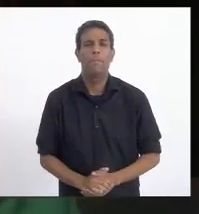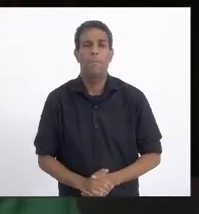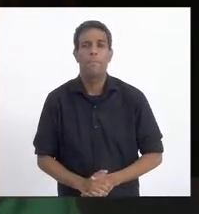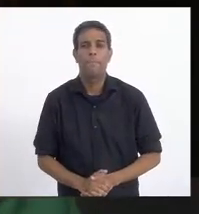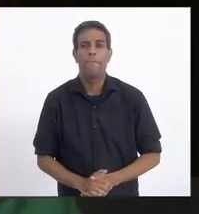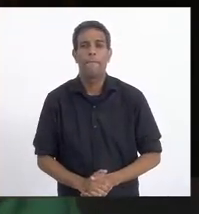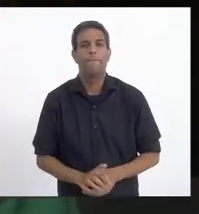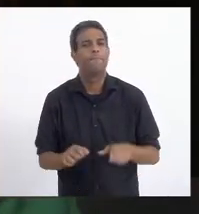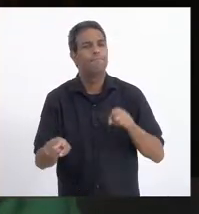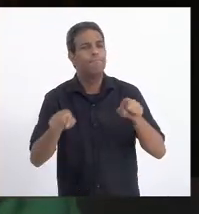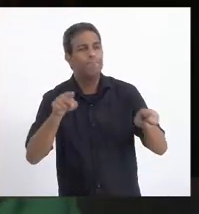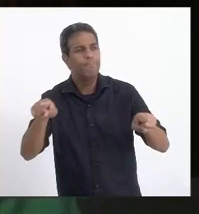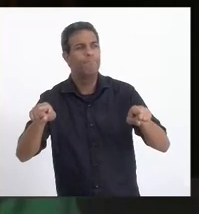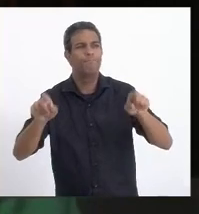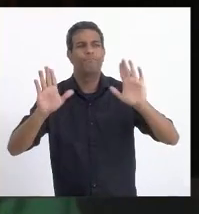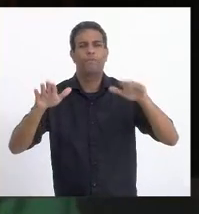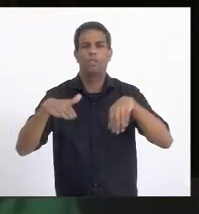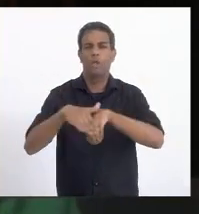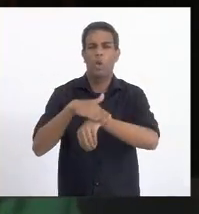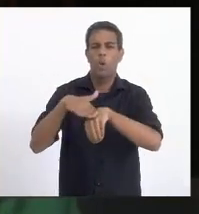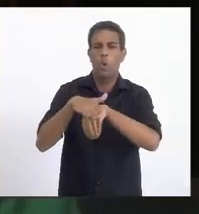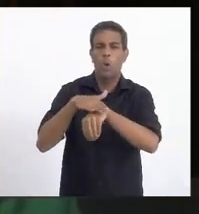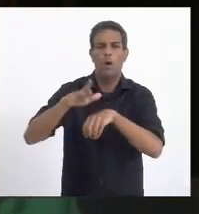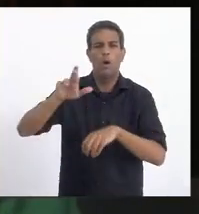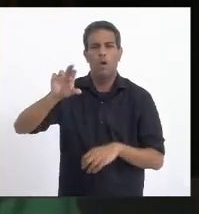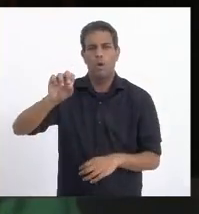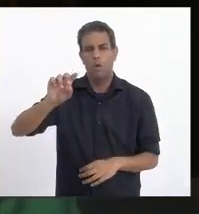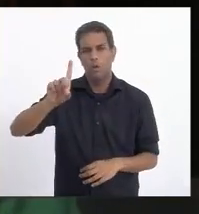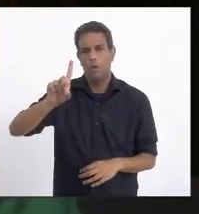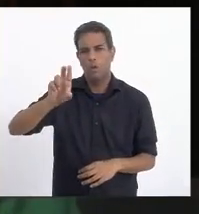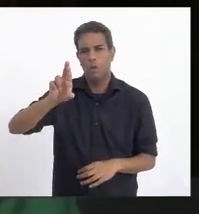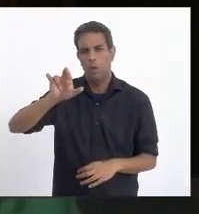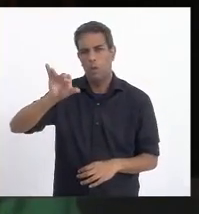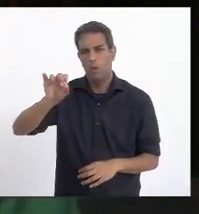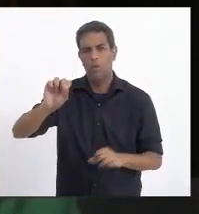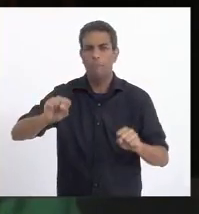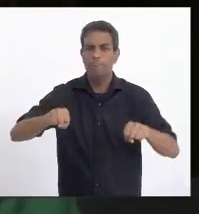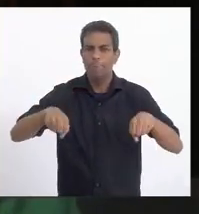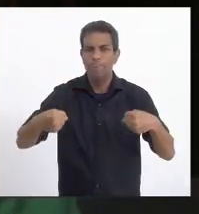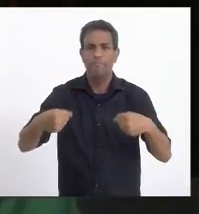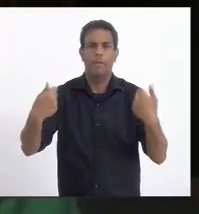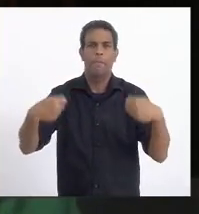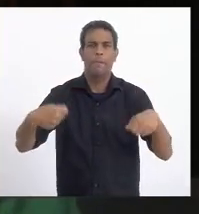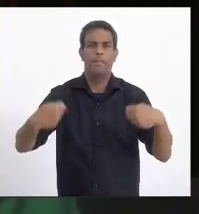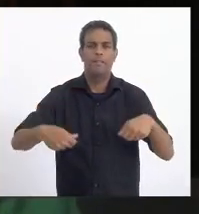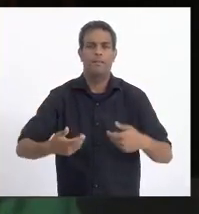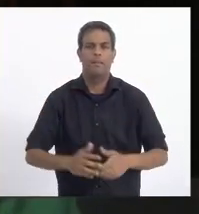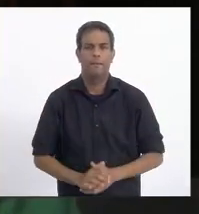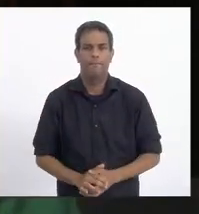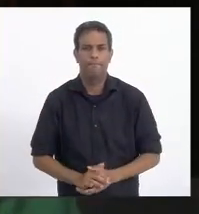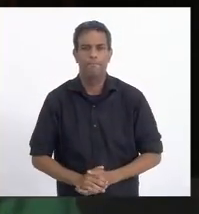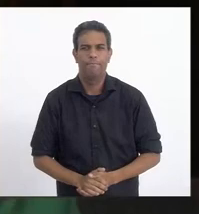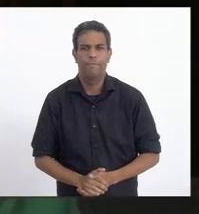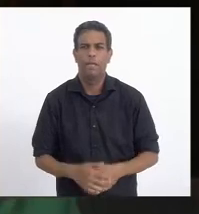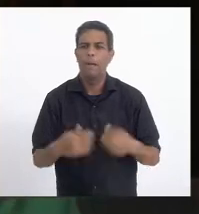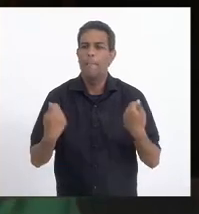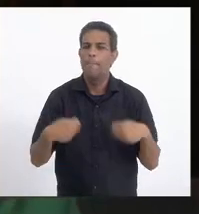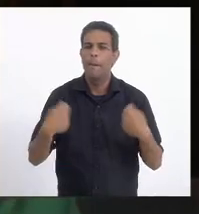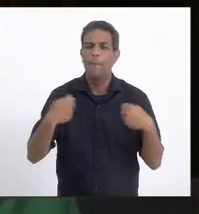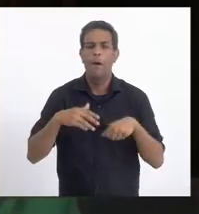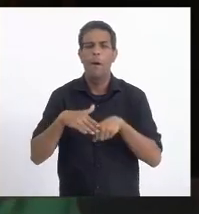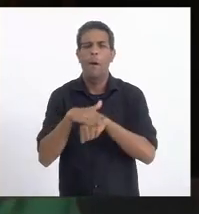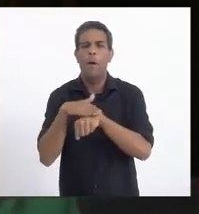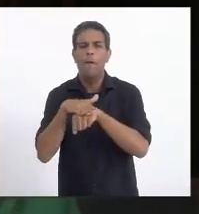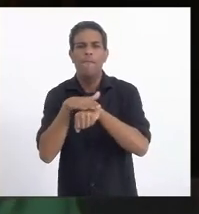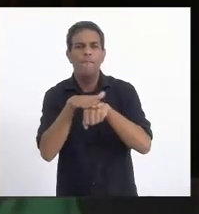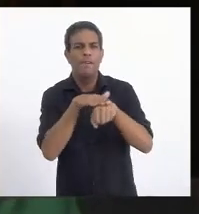como muito bem colocou Rodrigo Amorim aqui os nossos deputados federais têm começar a ter posição e tem começar